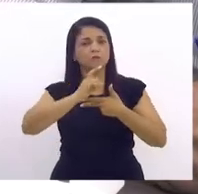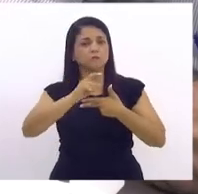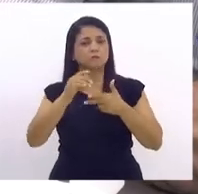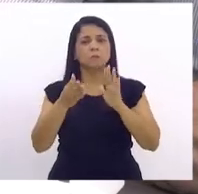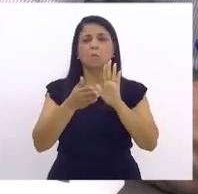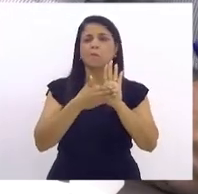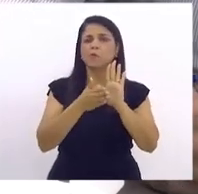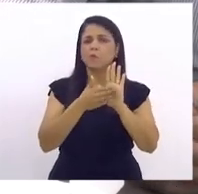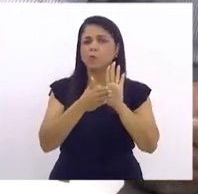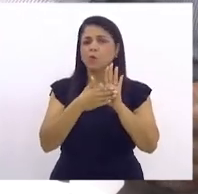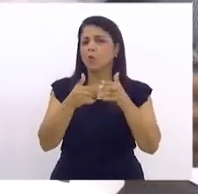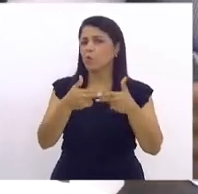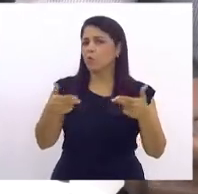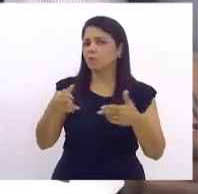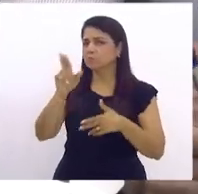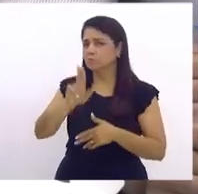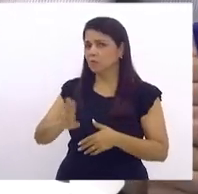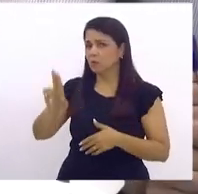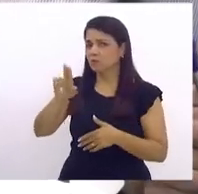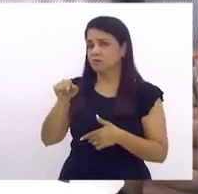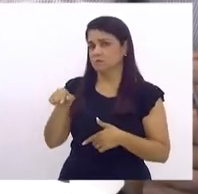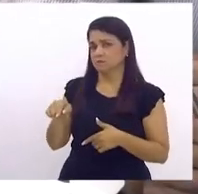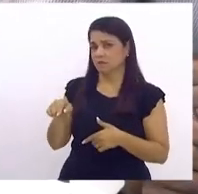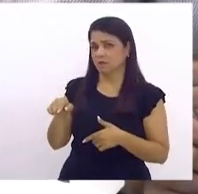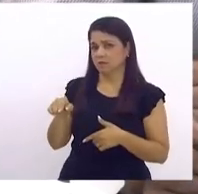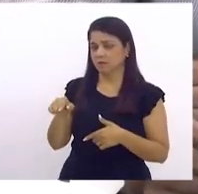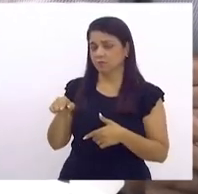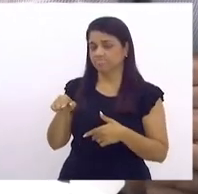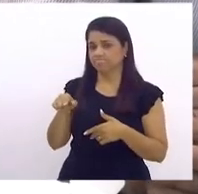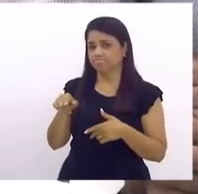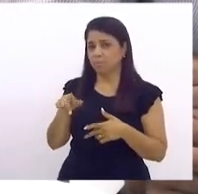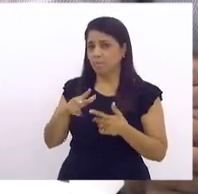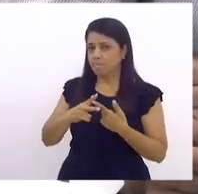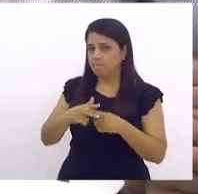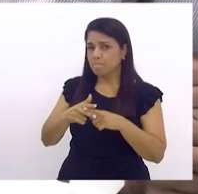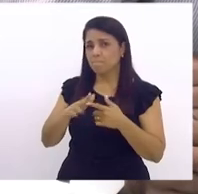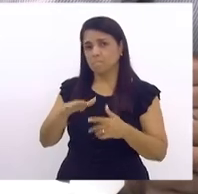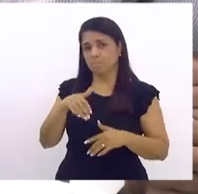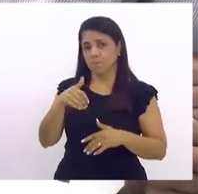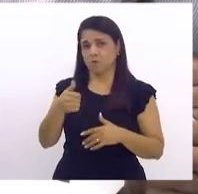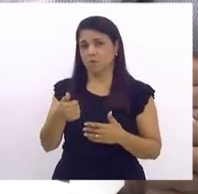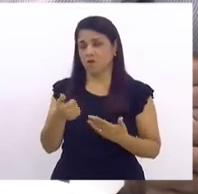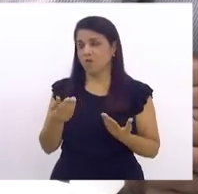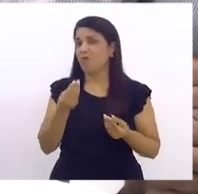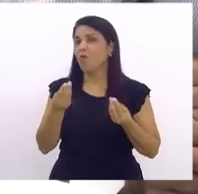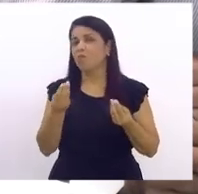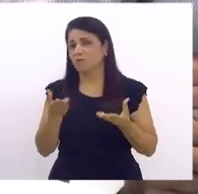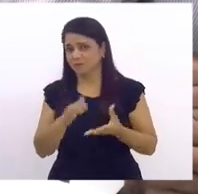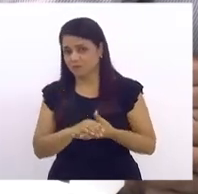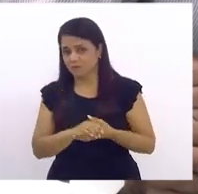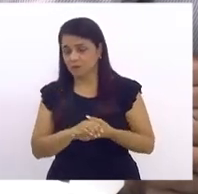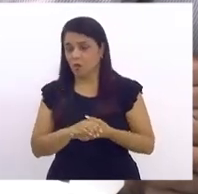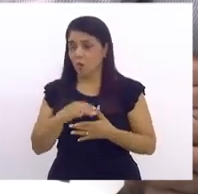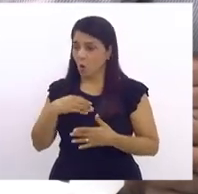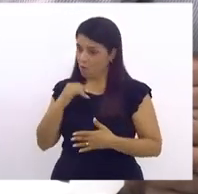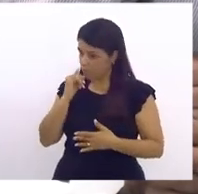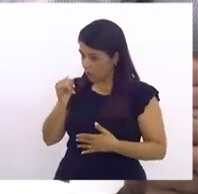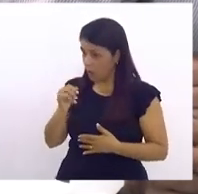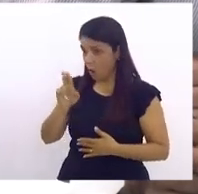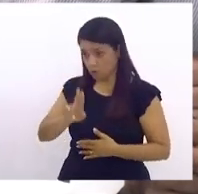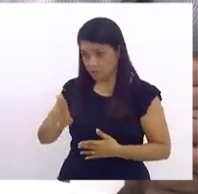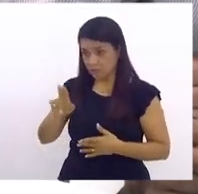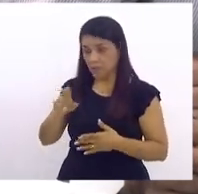propor coisas para a própria universidade aprimorar e não... já dizer, olha, universidade, será